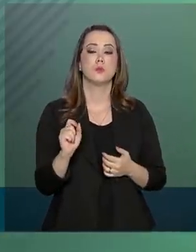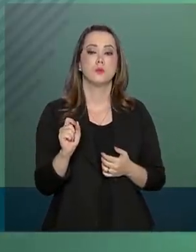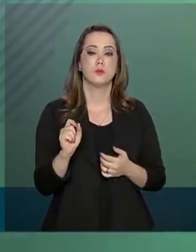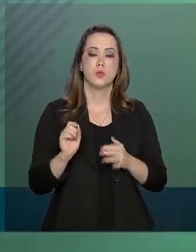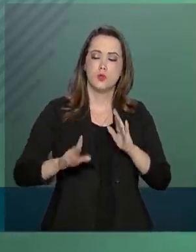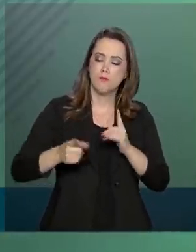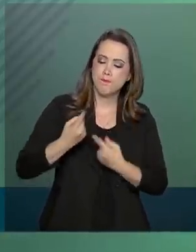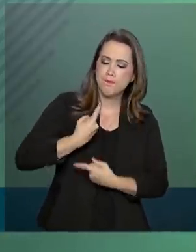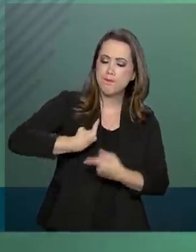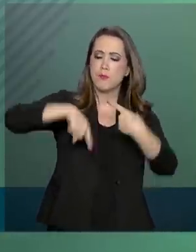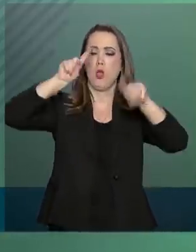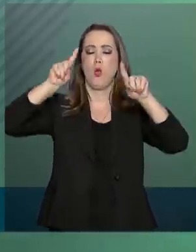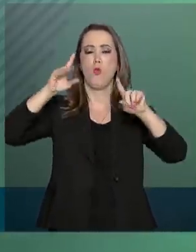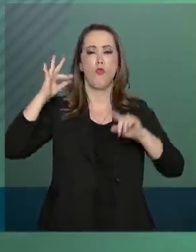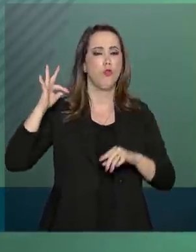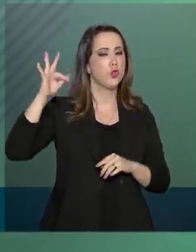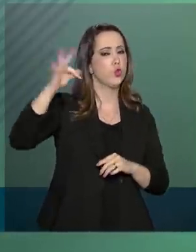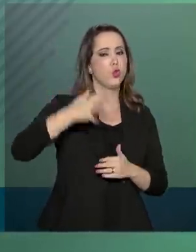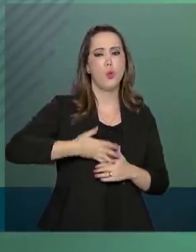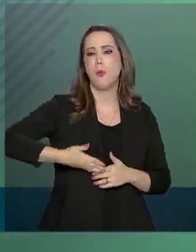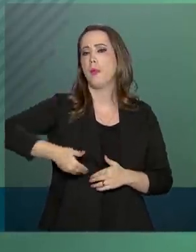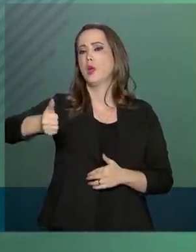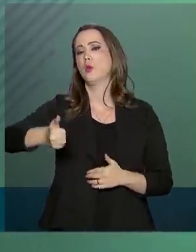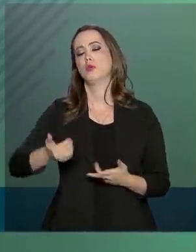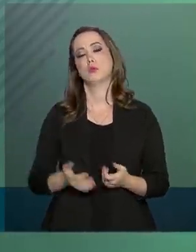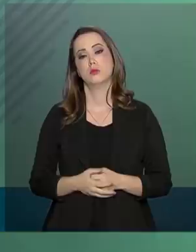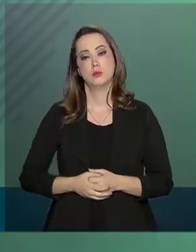alavancar se rumo ao futuro